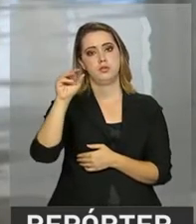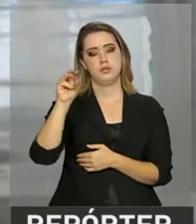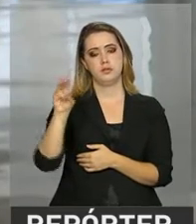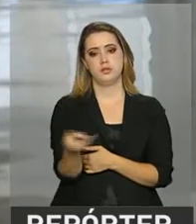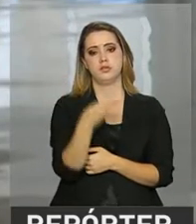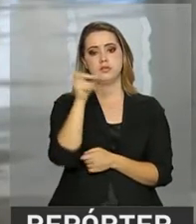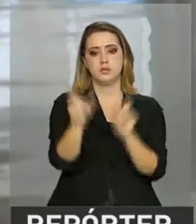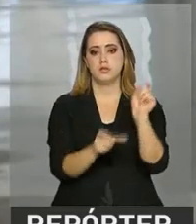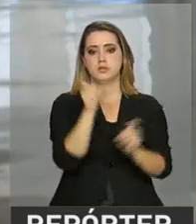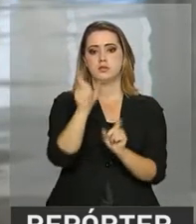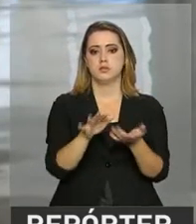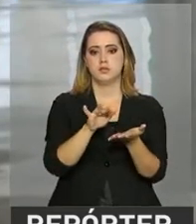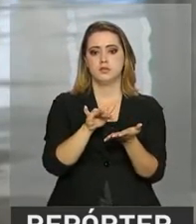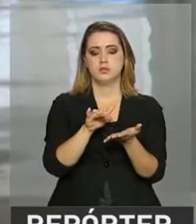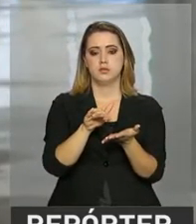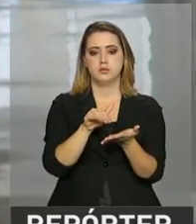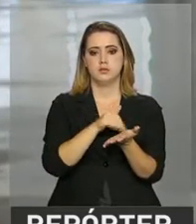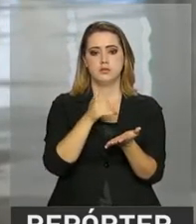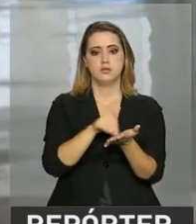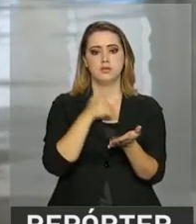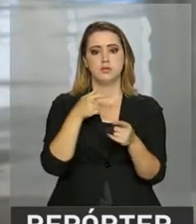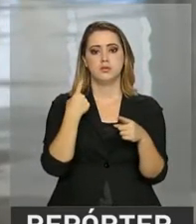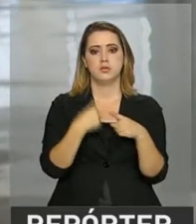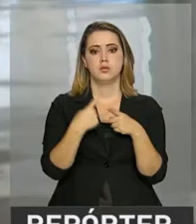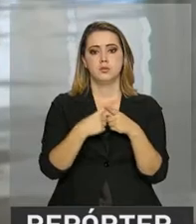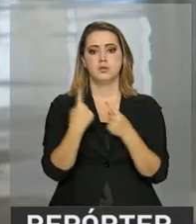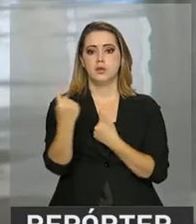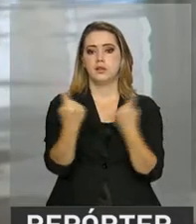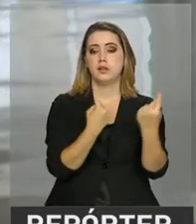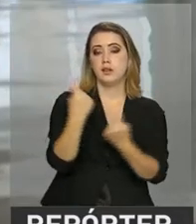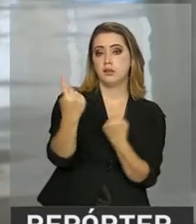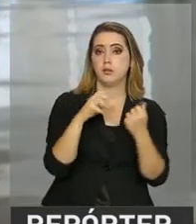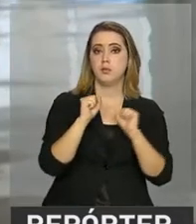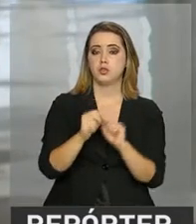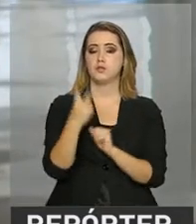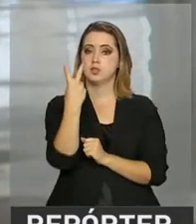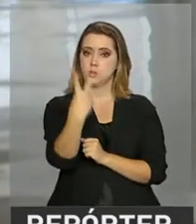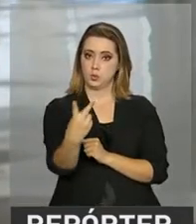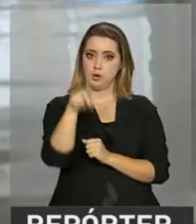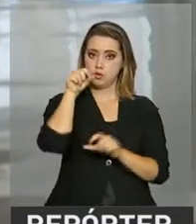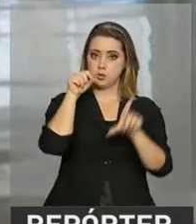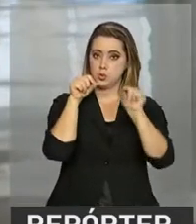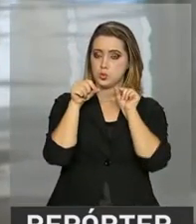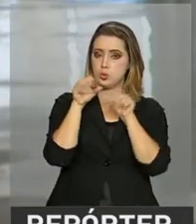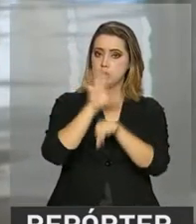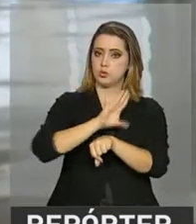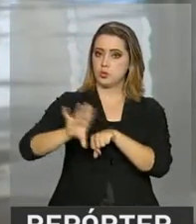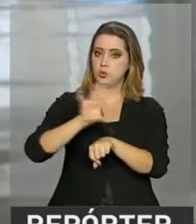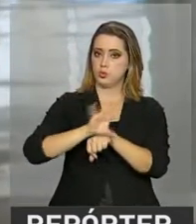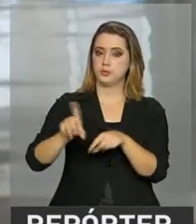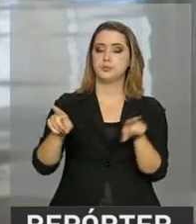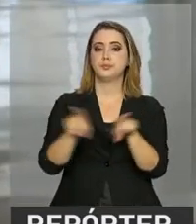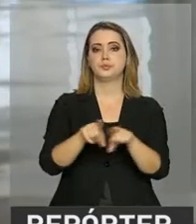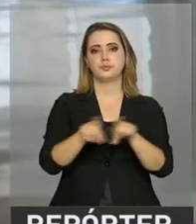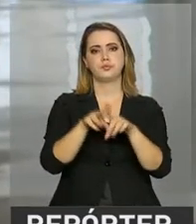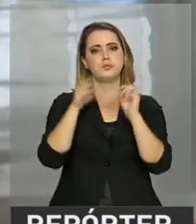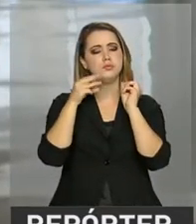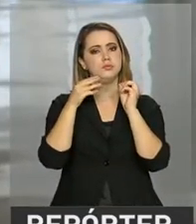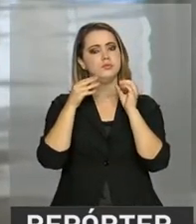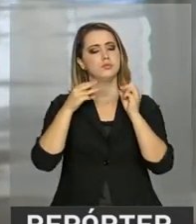160 mil inscrições isso porque estado estudante pode fazer até duas opções de curso por meio de nota também o ministério da educação